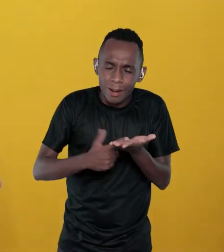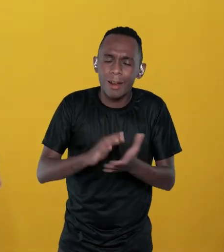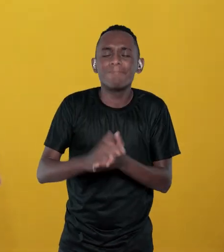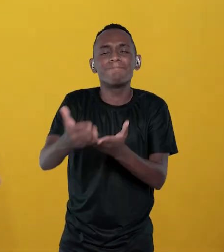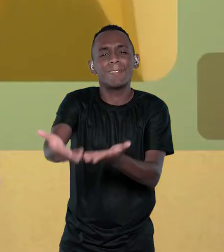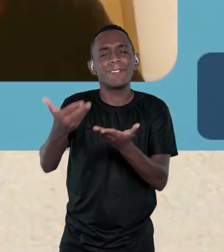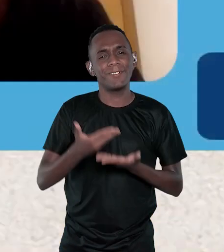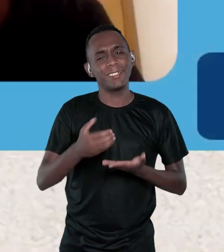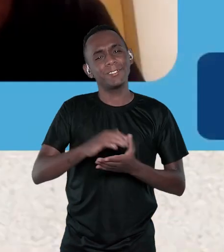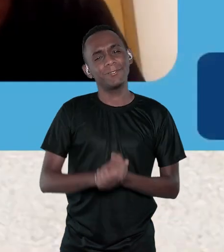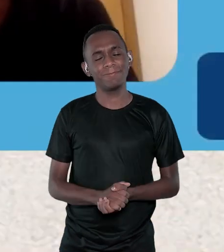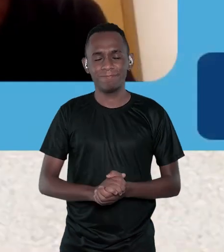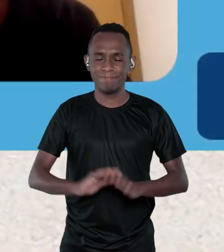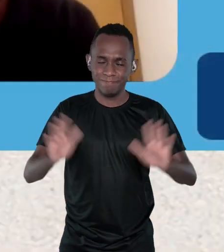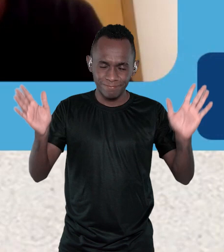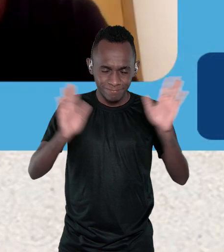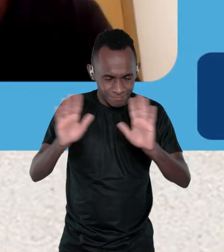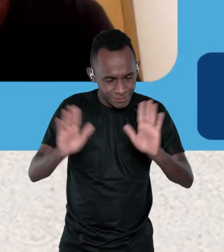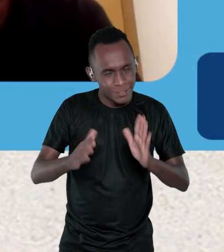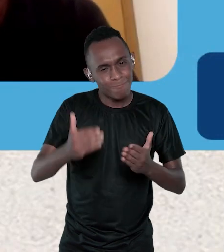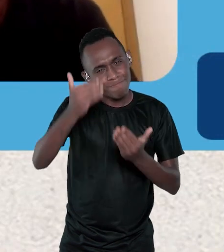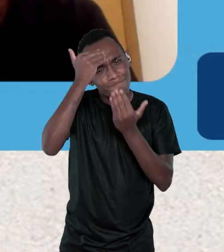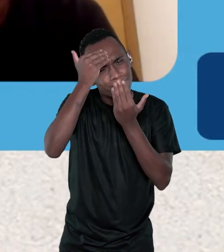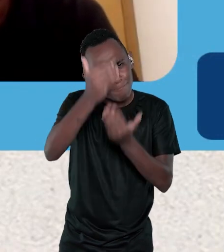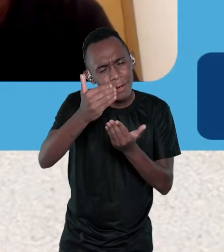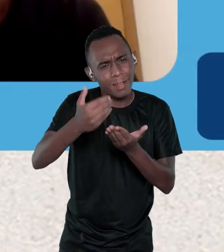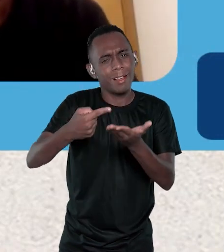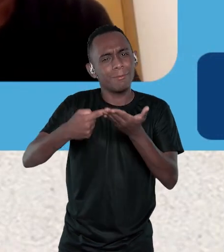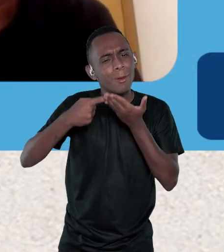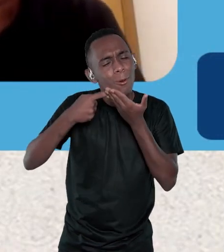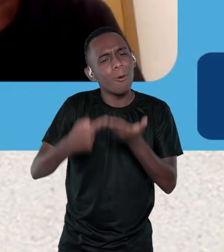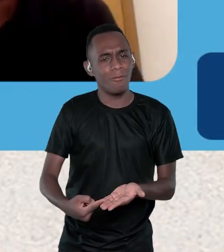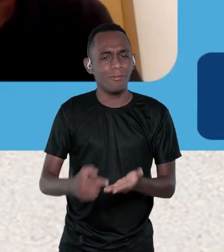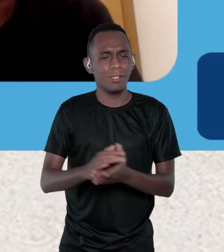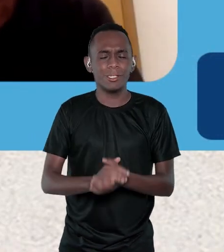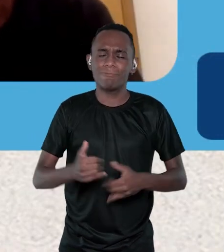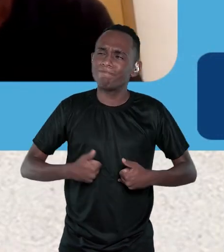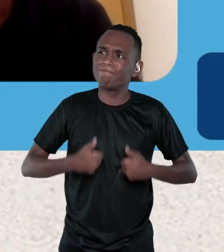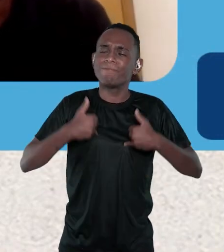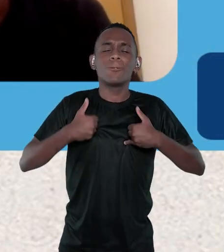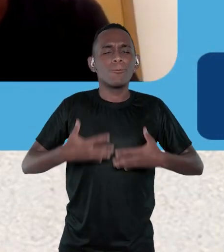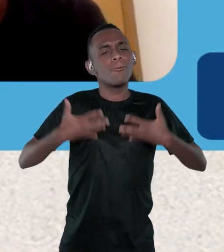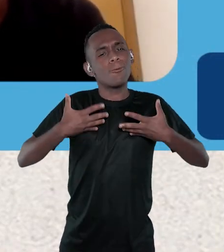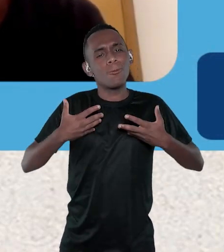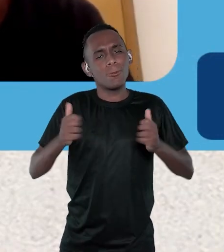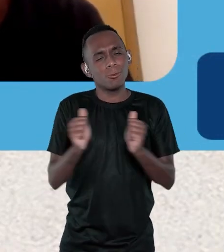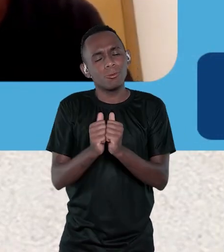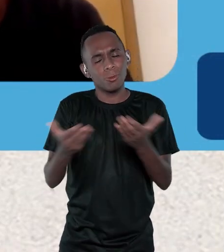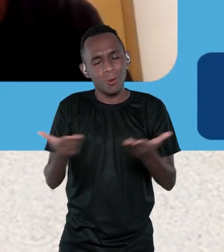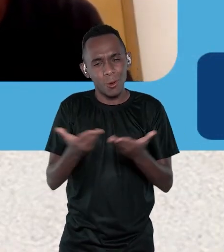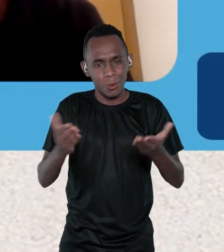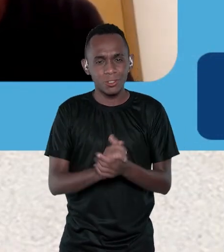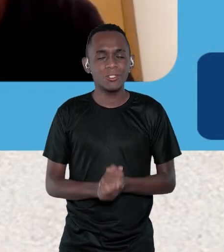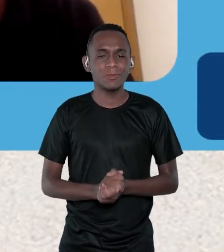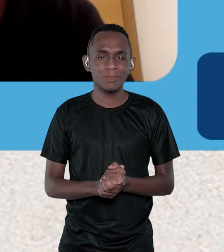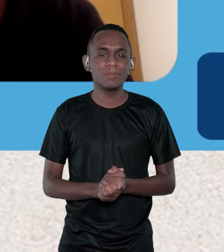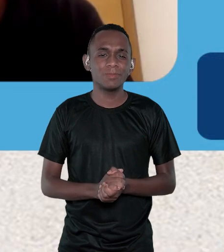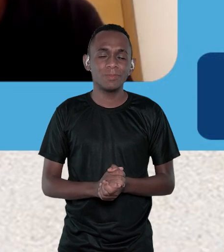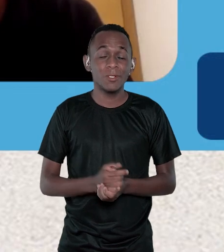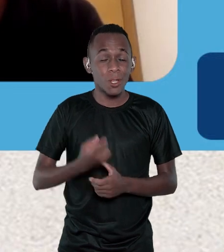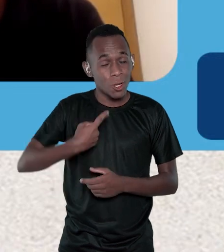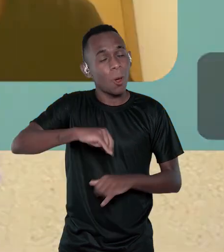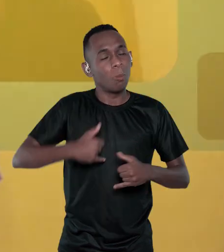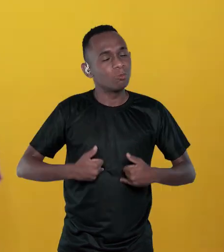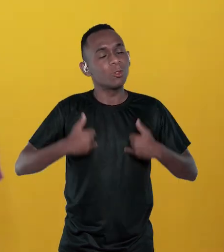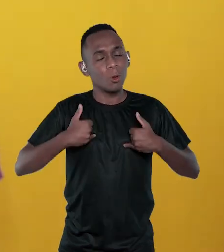Murilo. Olá, muito obrigado pelo convite, tá? É uma honra para mim. A honra é nossa